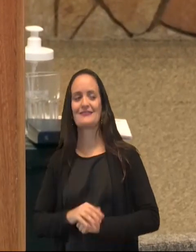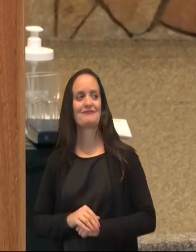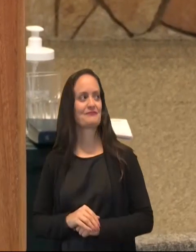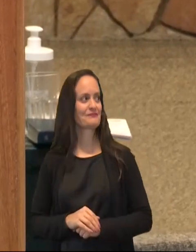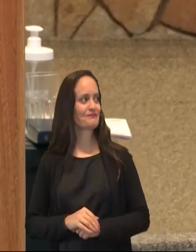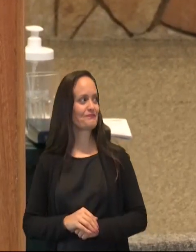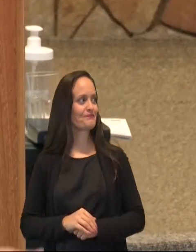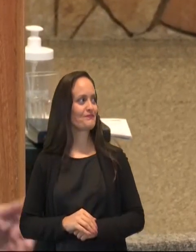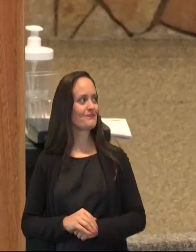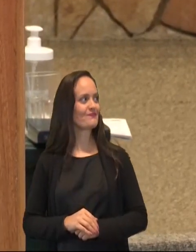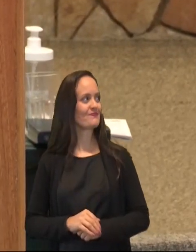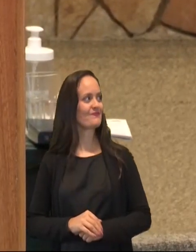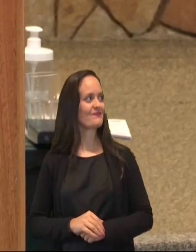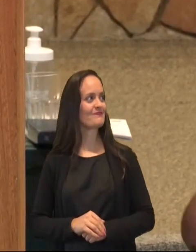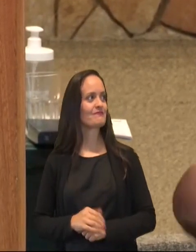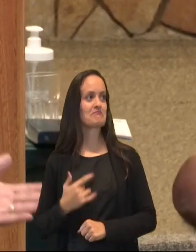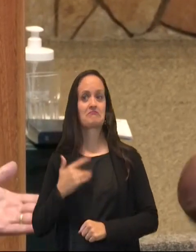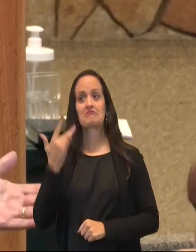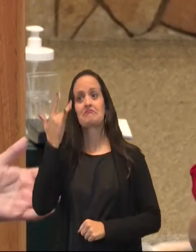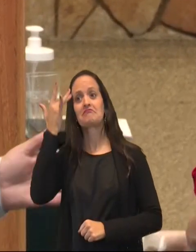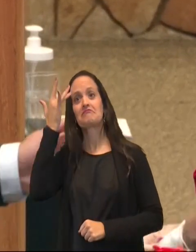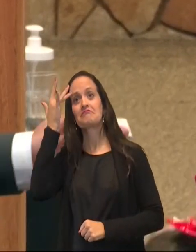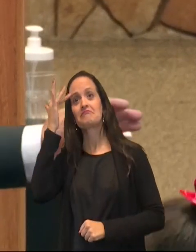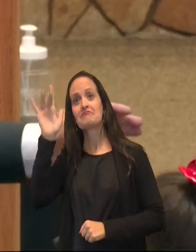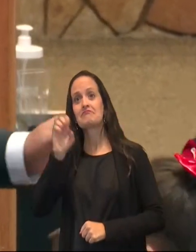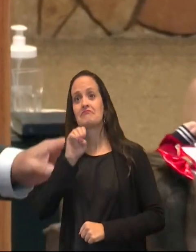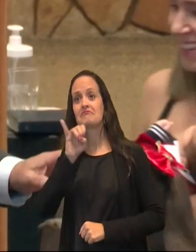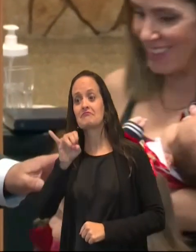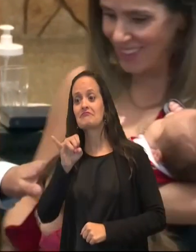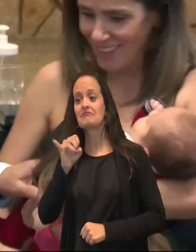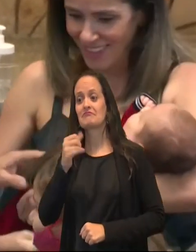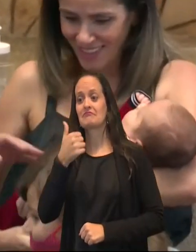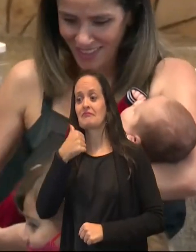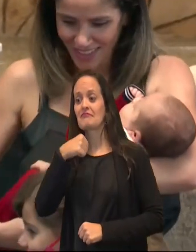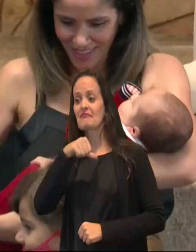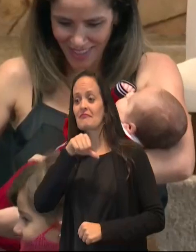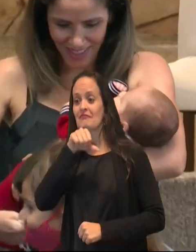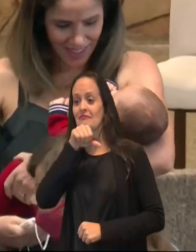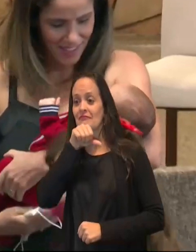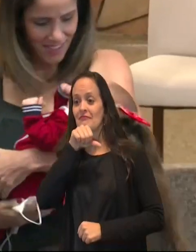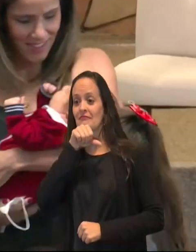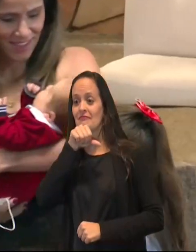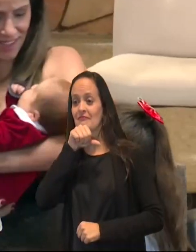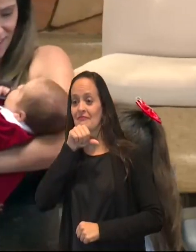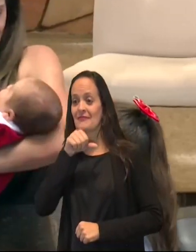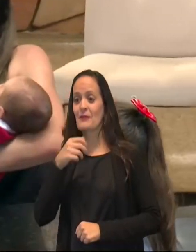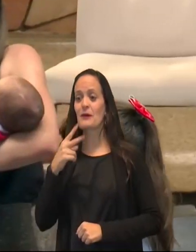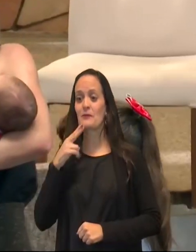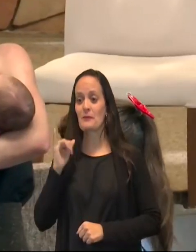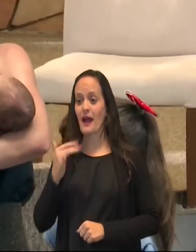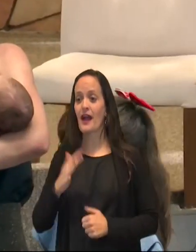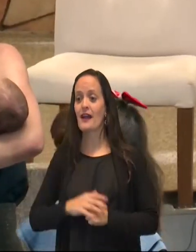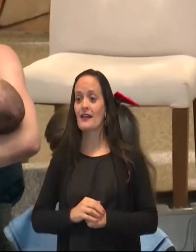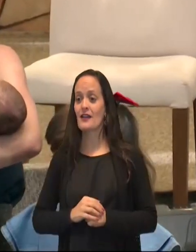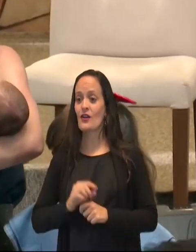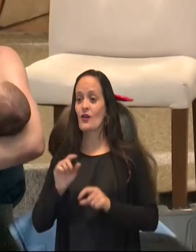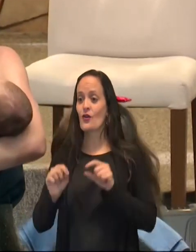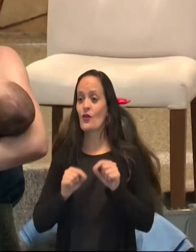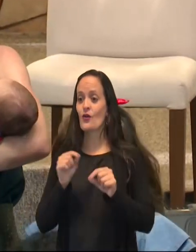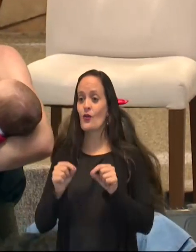E eu não sei se a mamãe ou o papai talvez saibam, mas Bento é um diminutivo